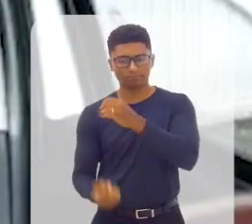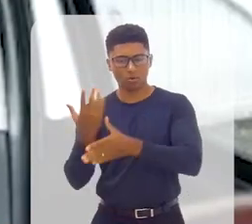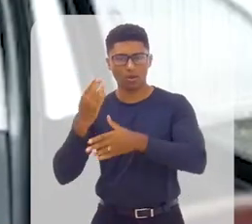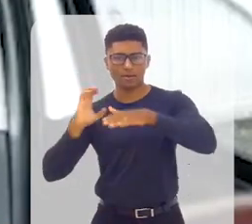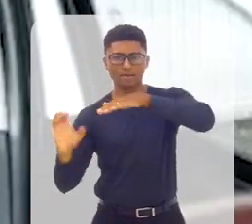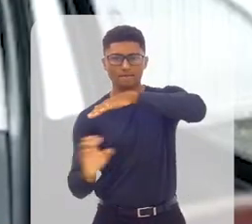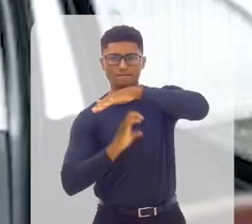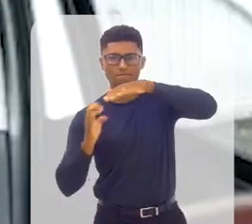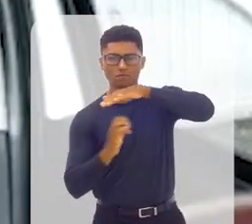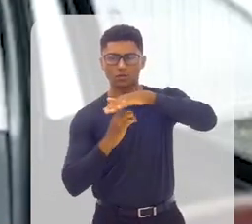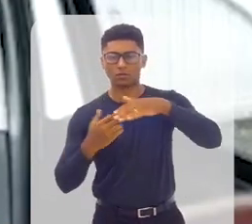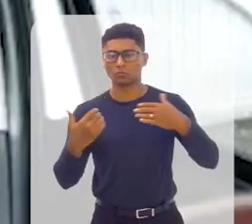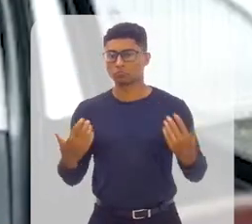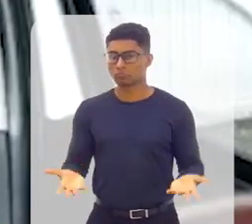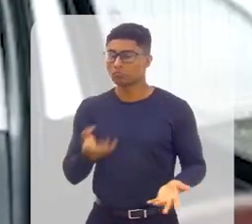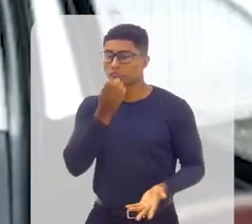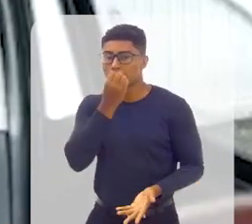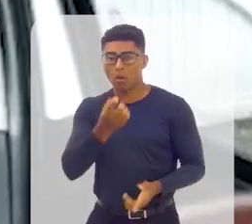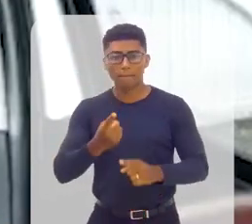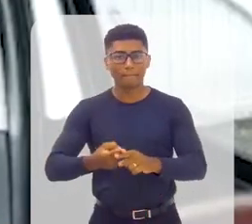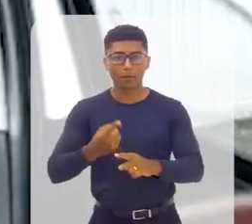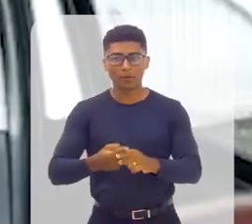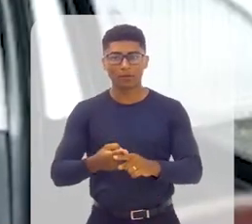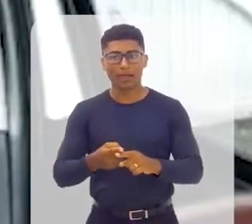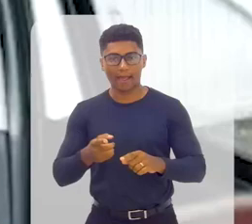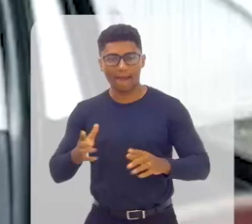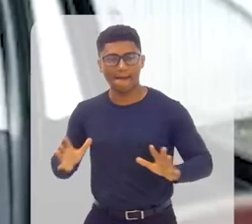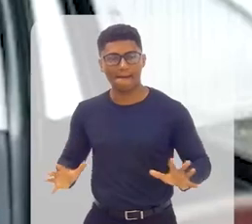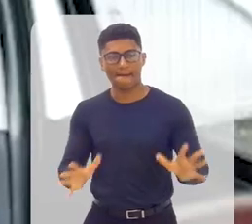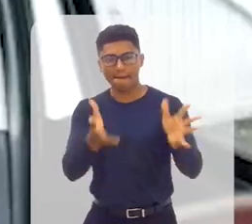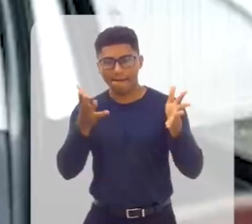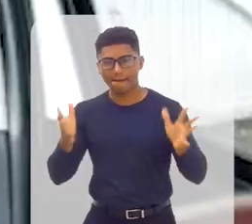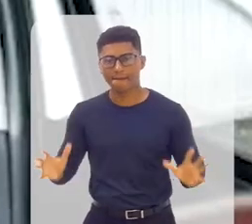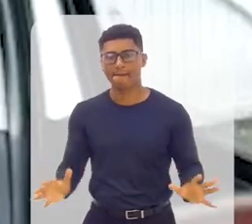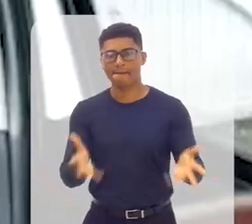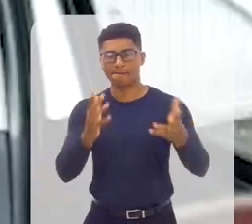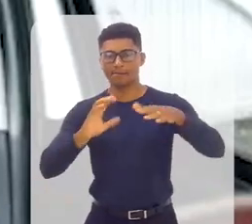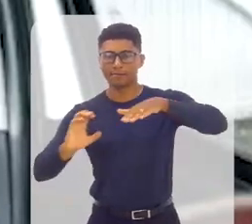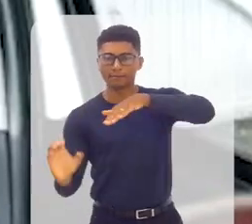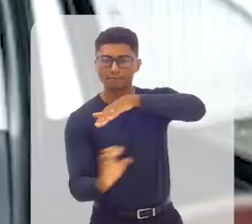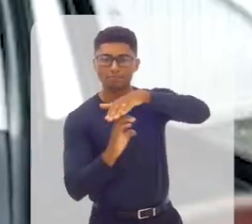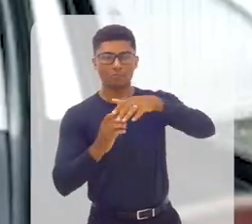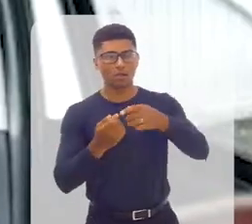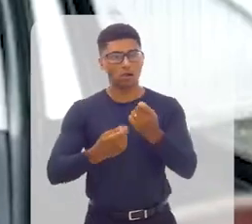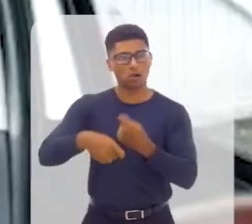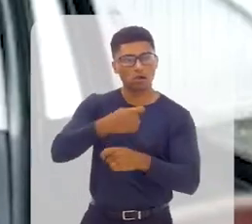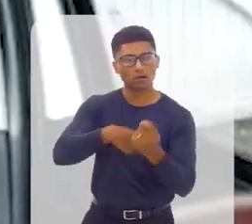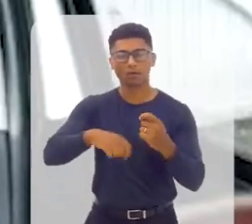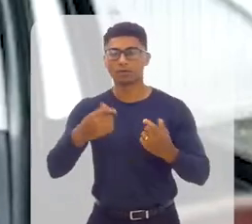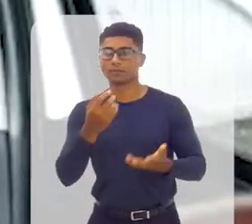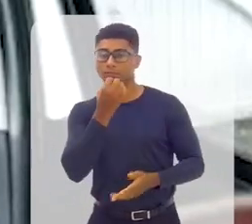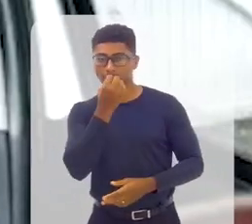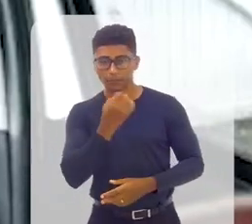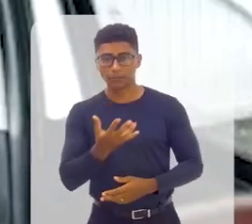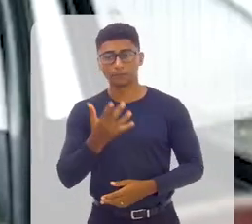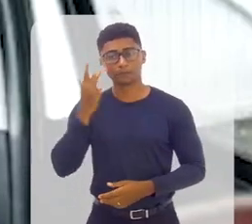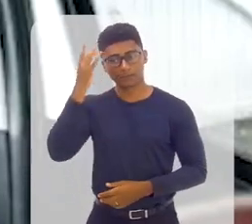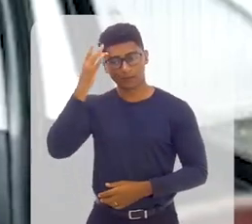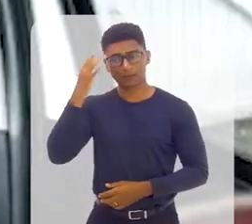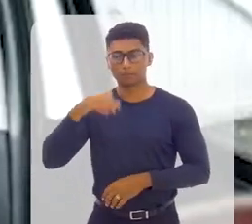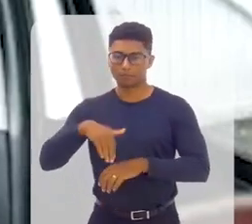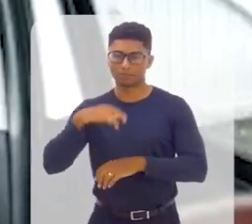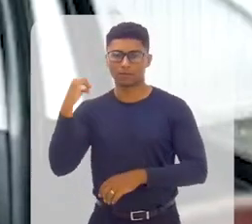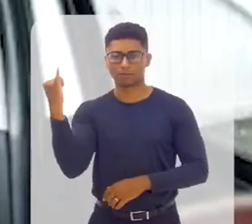hoje. Então, isso aí é um impulsionamento para o setor empresarial, para o empreendedorismo, né? Então, acho que é uma das agendas